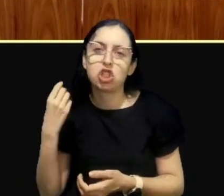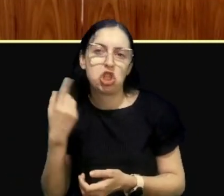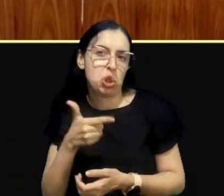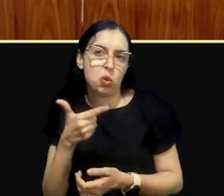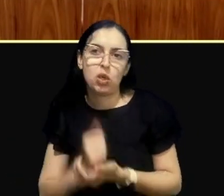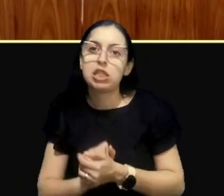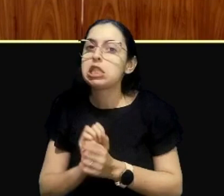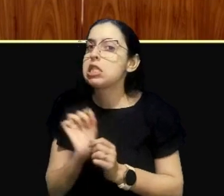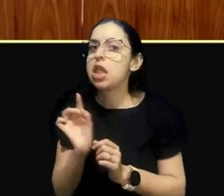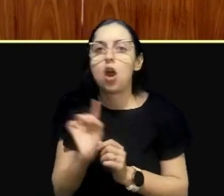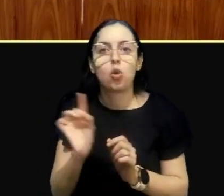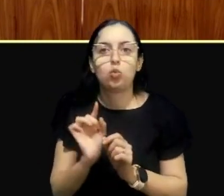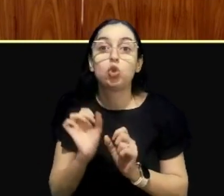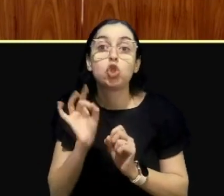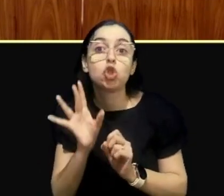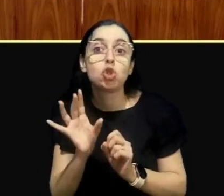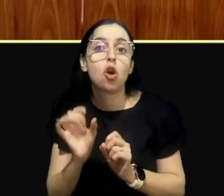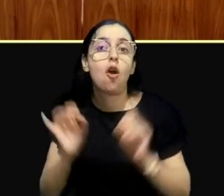especial, e não saia disso.